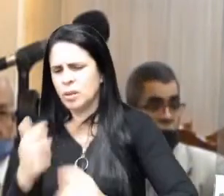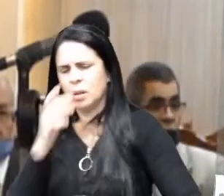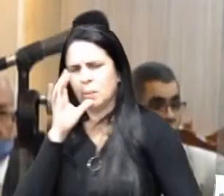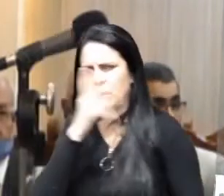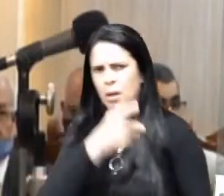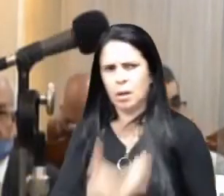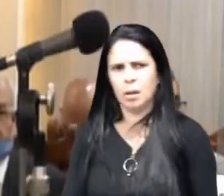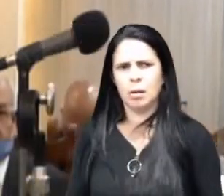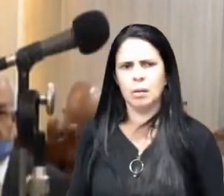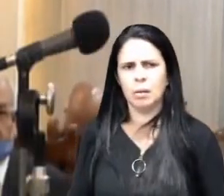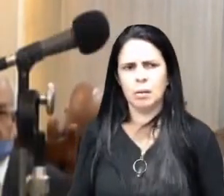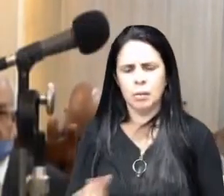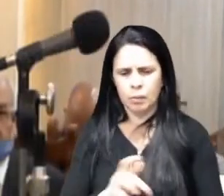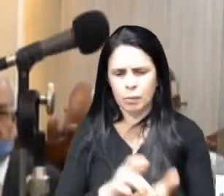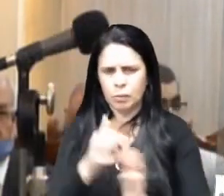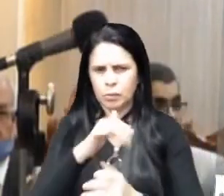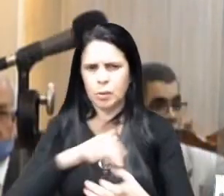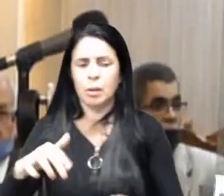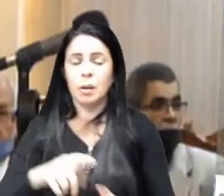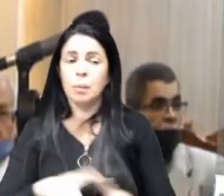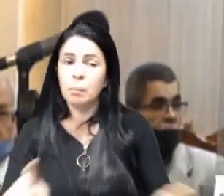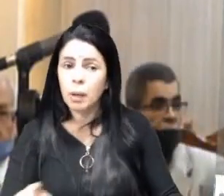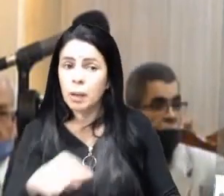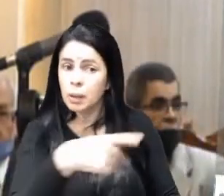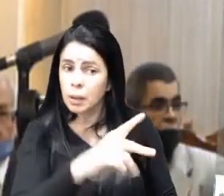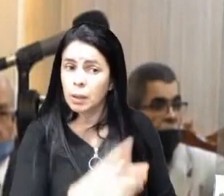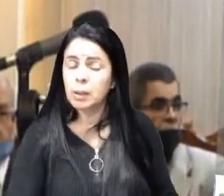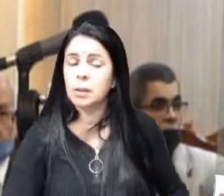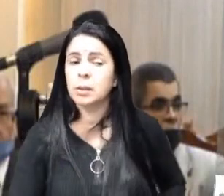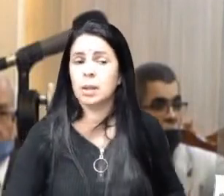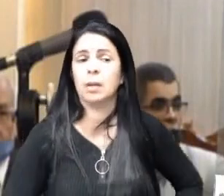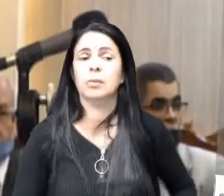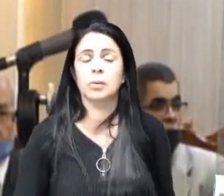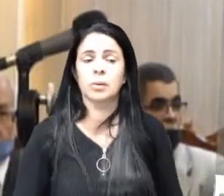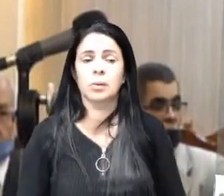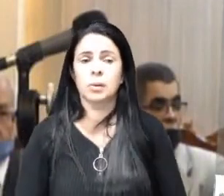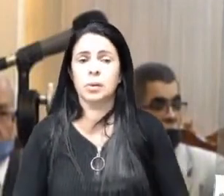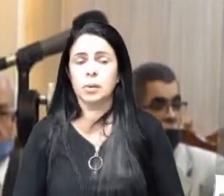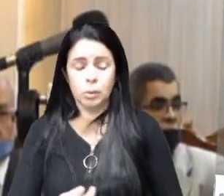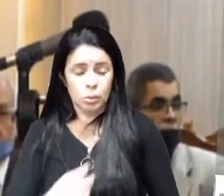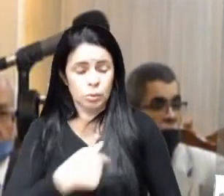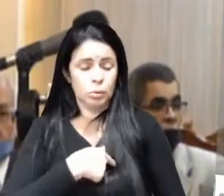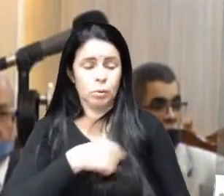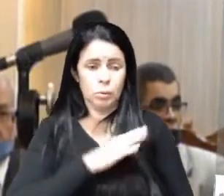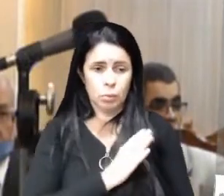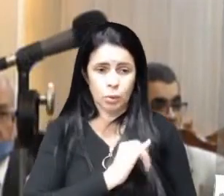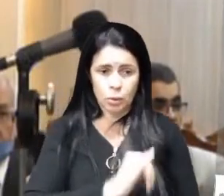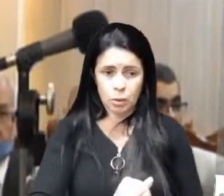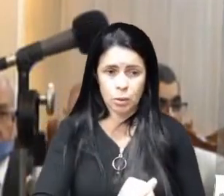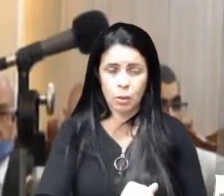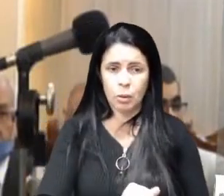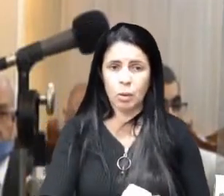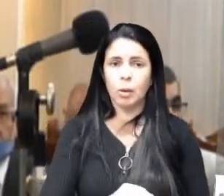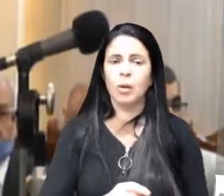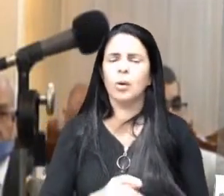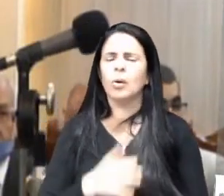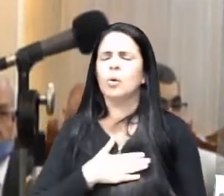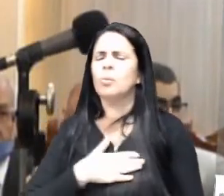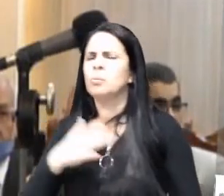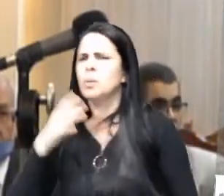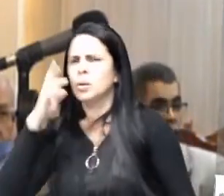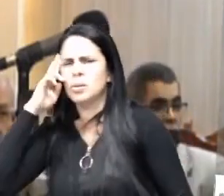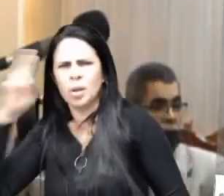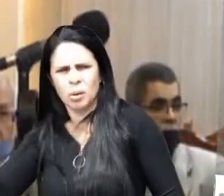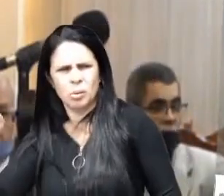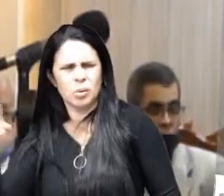46. Mas se aquele servo disser em seu coração, o meu Senhor tarda em vir, ele